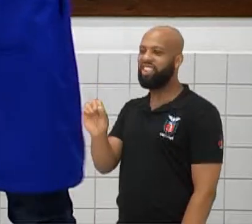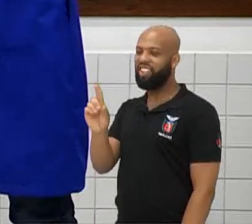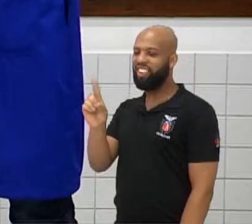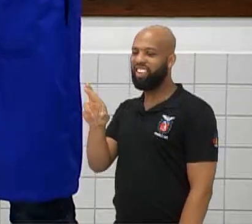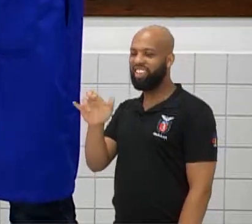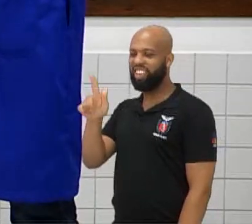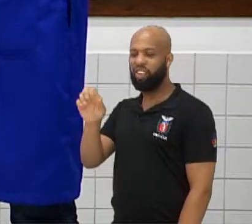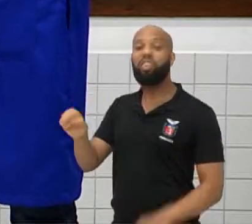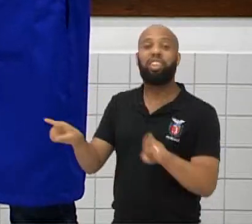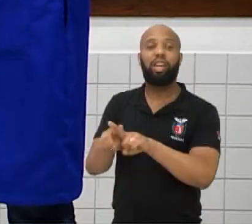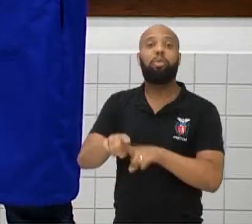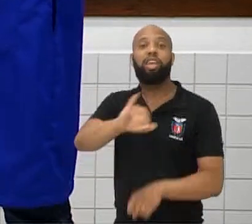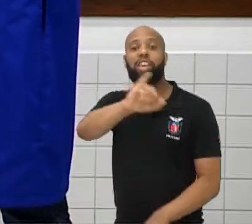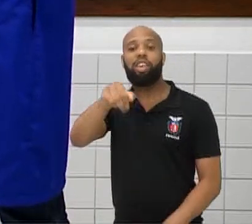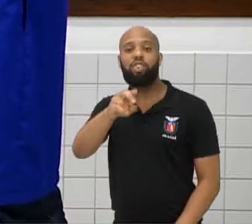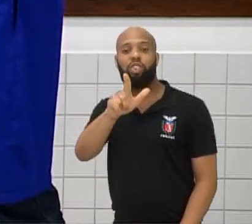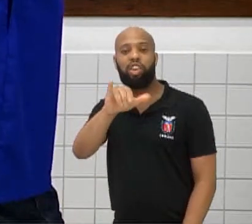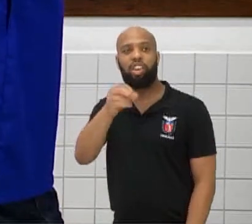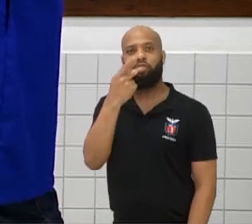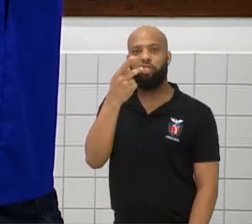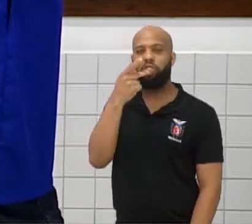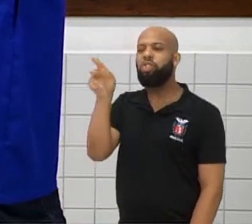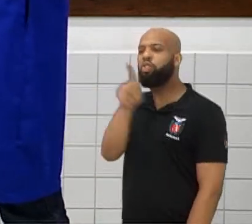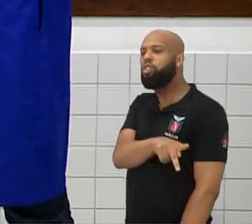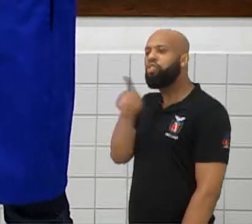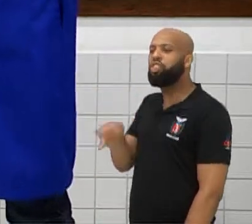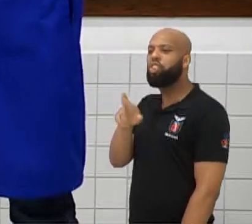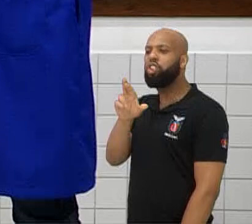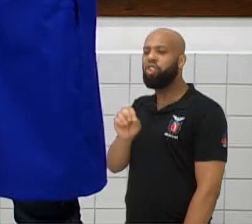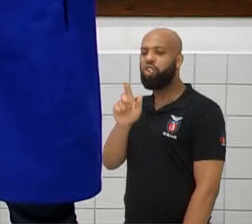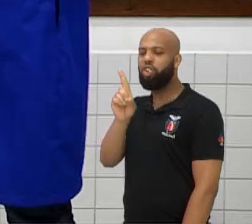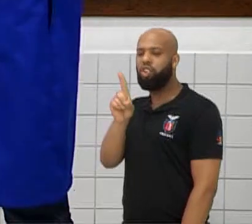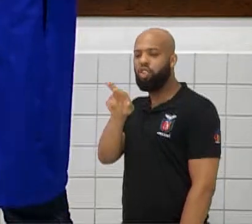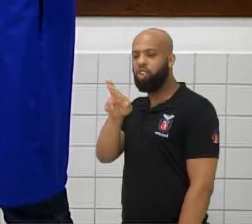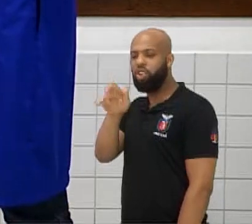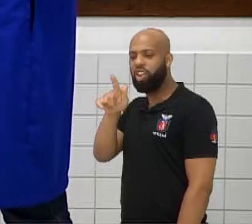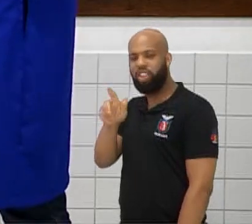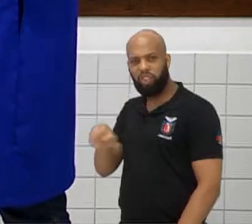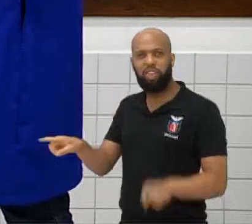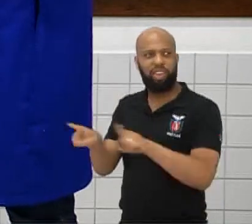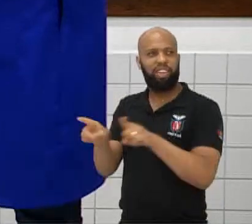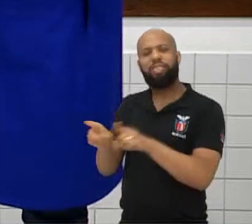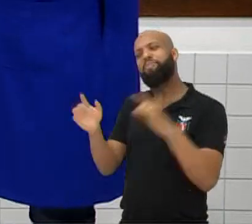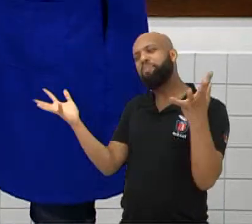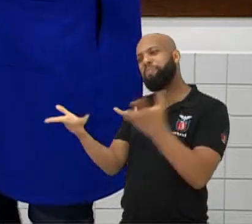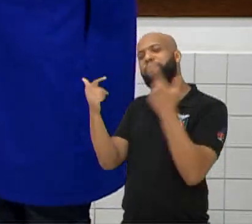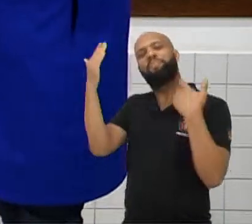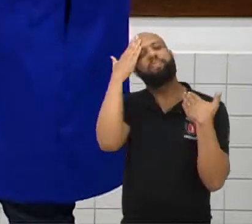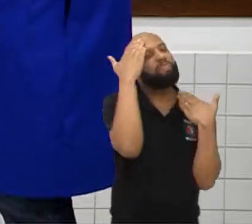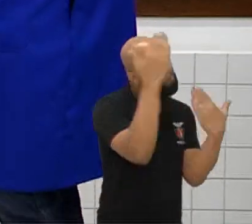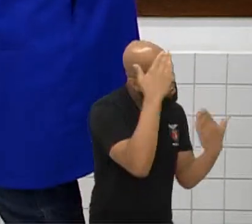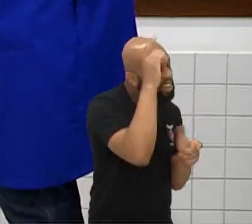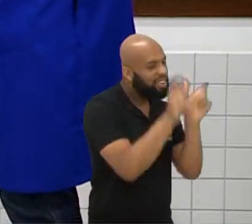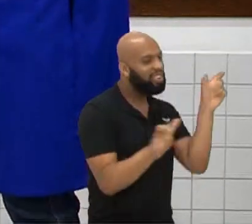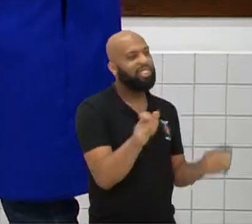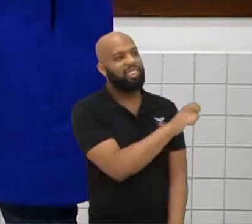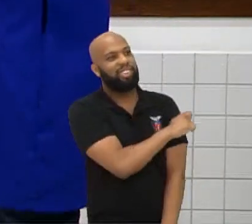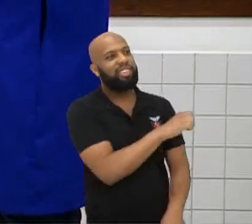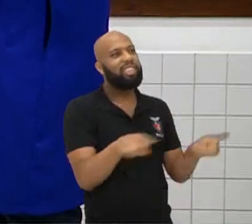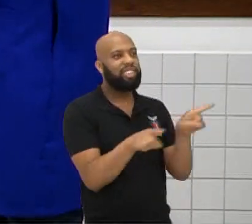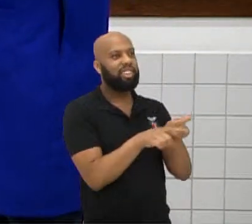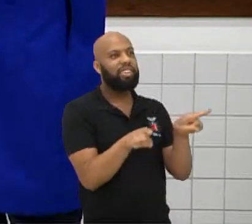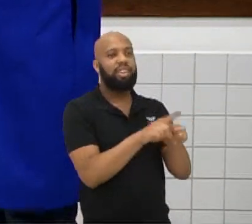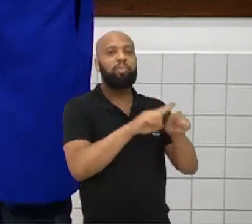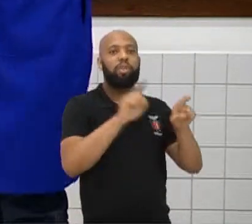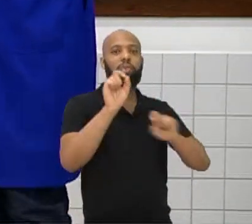A Júlia Knapke, professor Rodrigo também é incrível. Viu? Você tem seus Muito obrigado, Júlia. Muito obrigado, meus alunos. Mas o